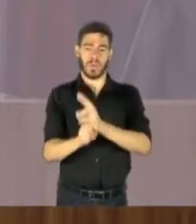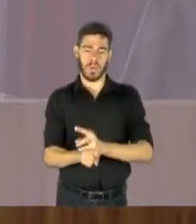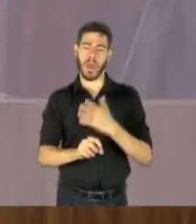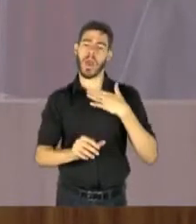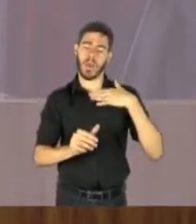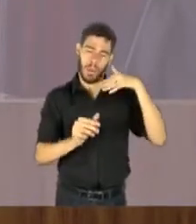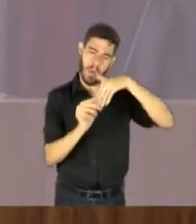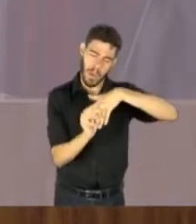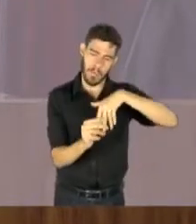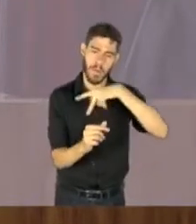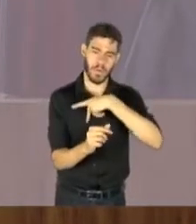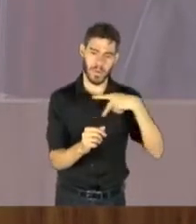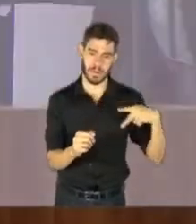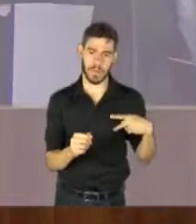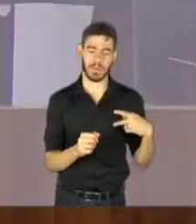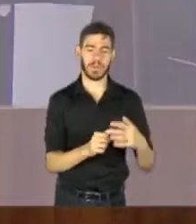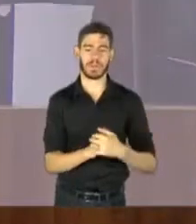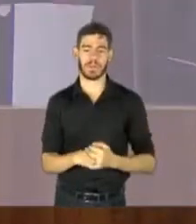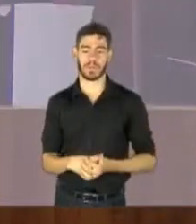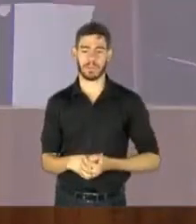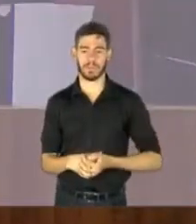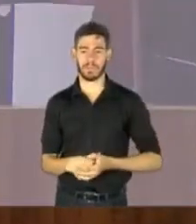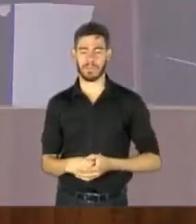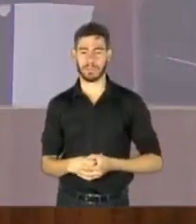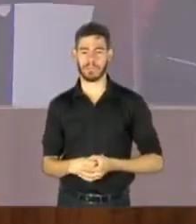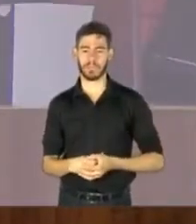que voto, presidente.